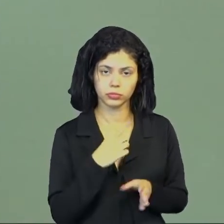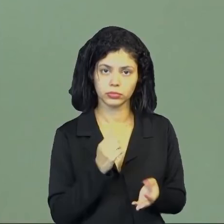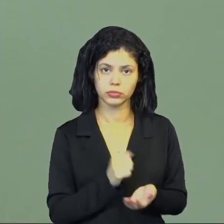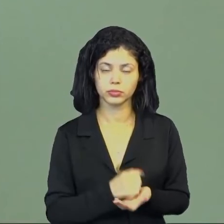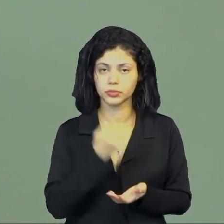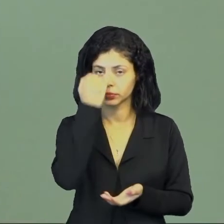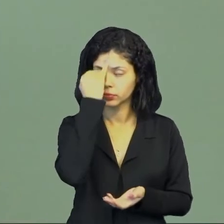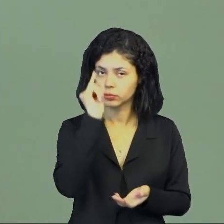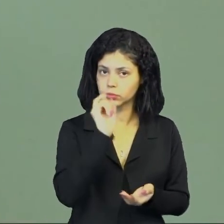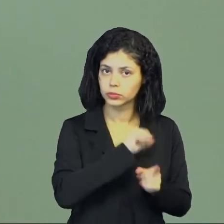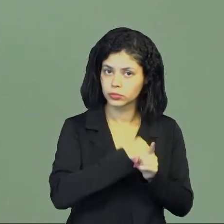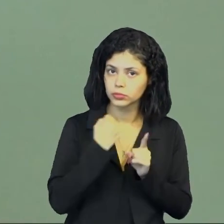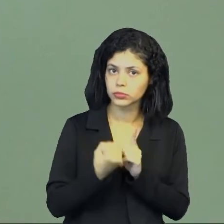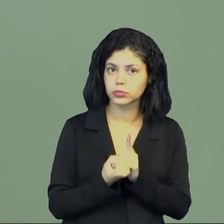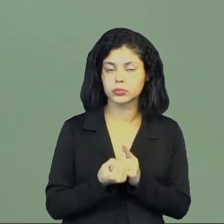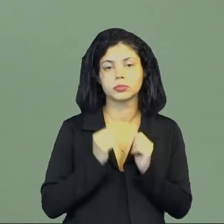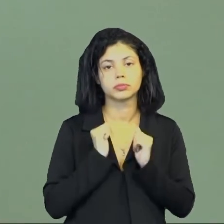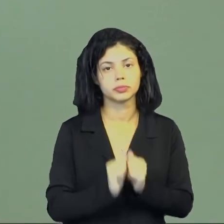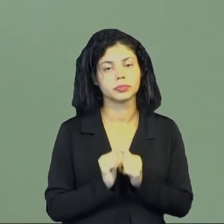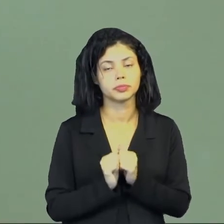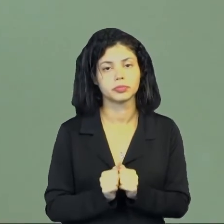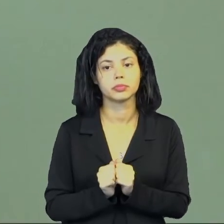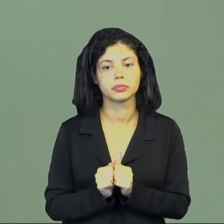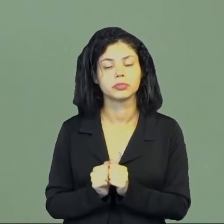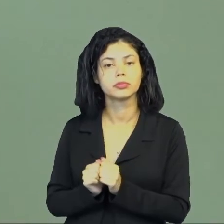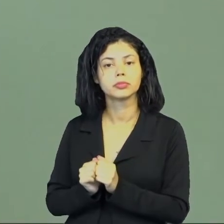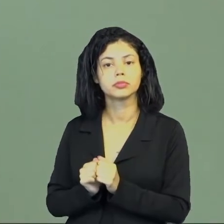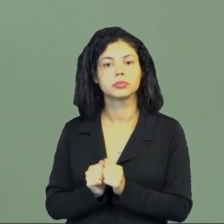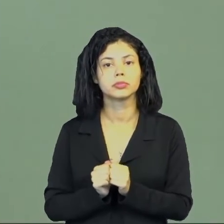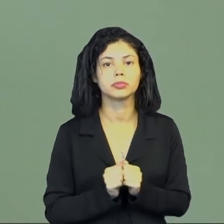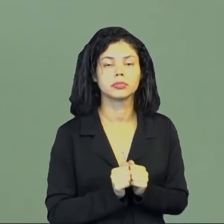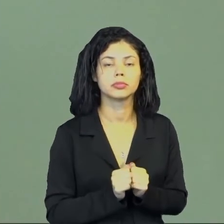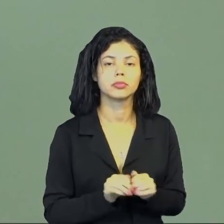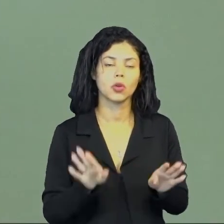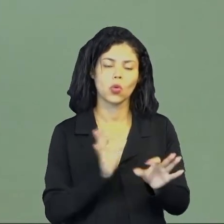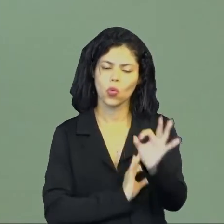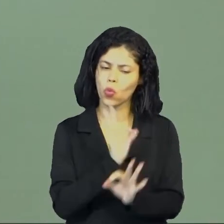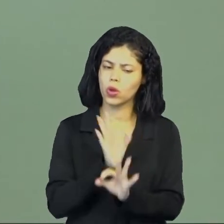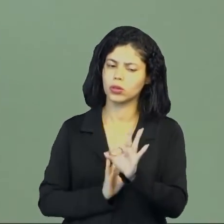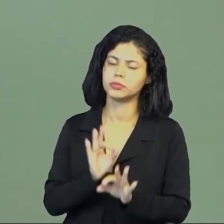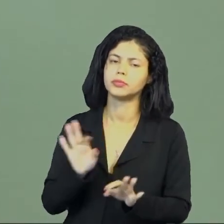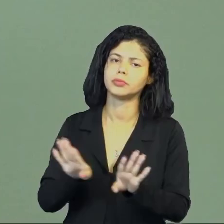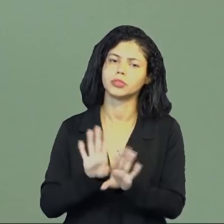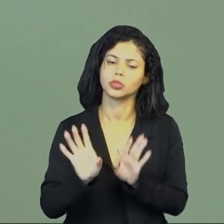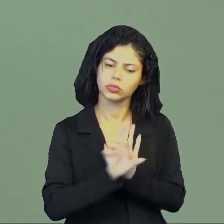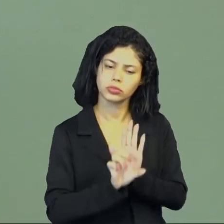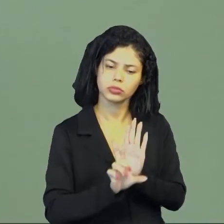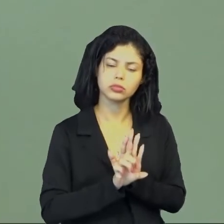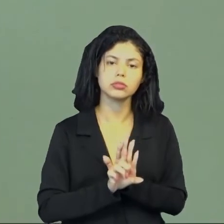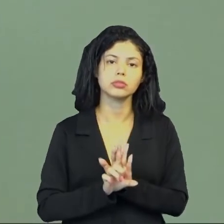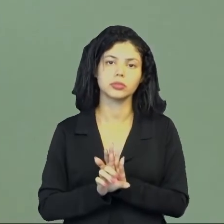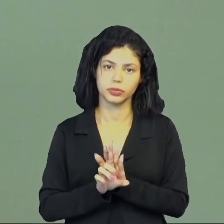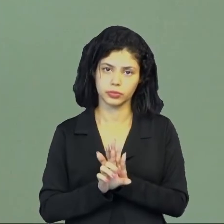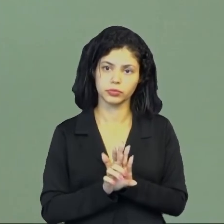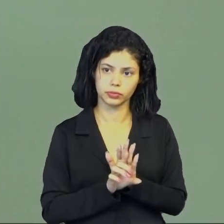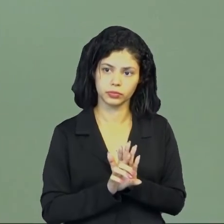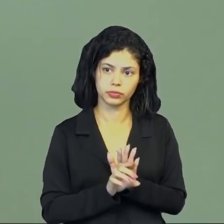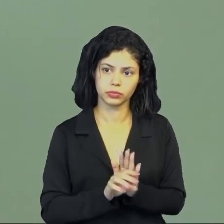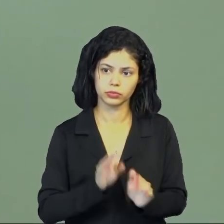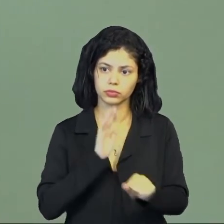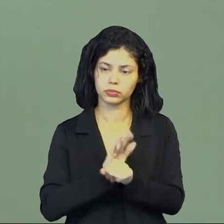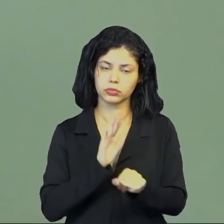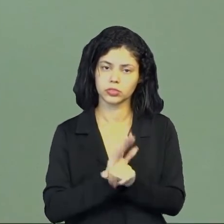de que a sociedade ela é permeada, né, é controlada através de leis, né? As leis